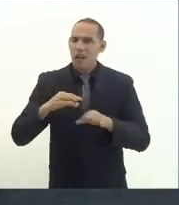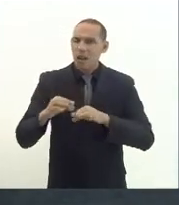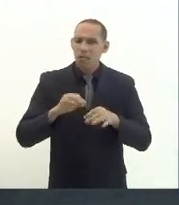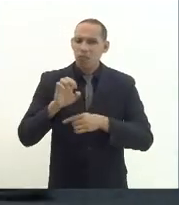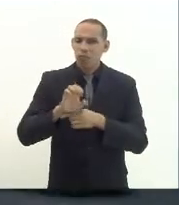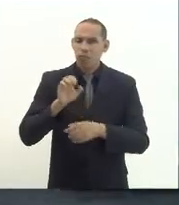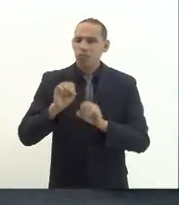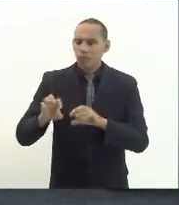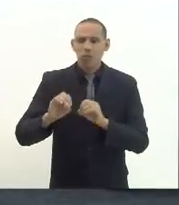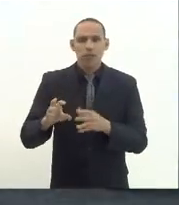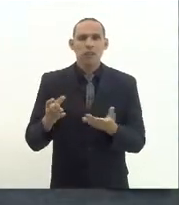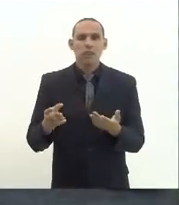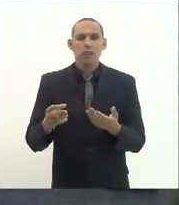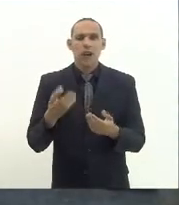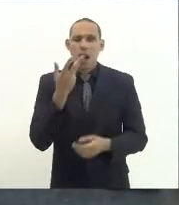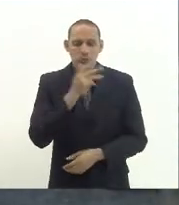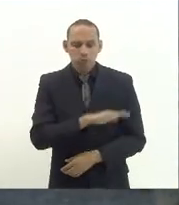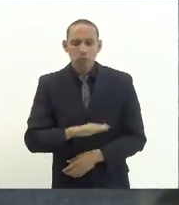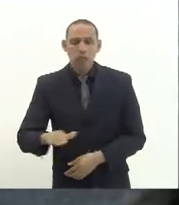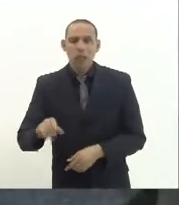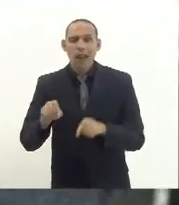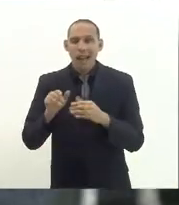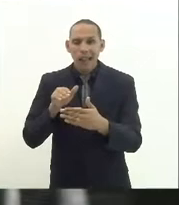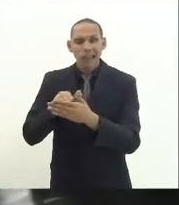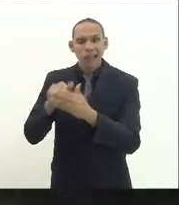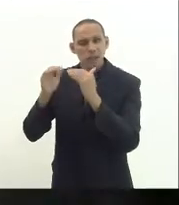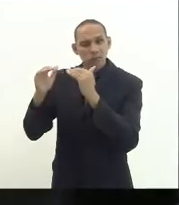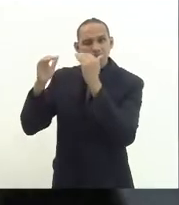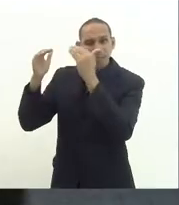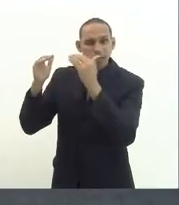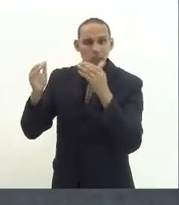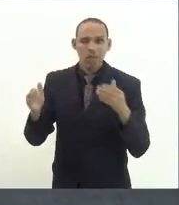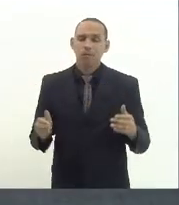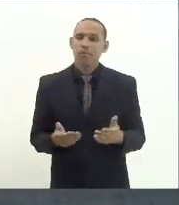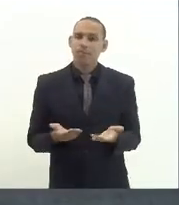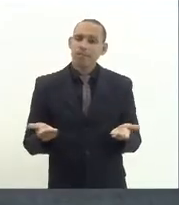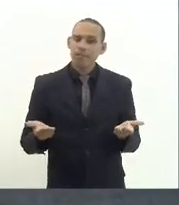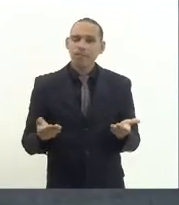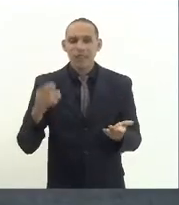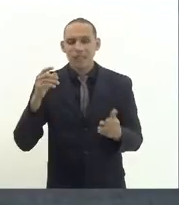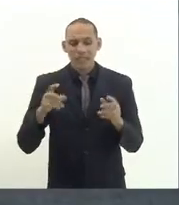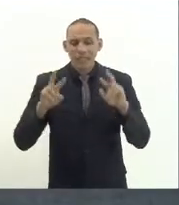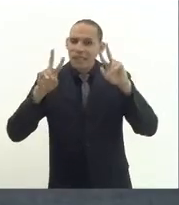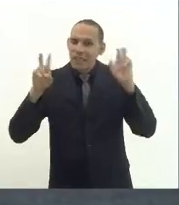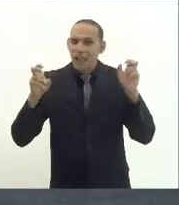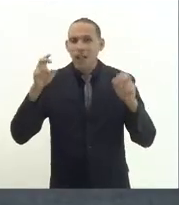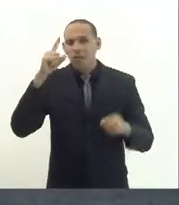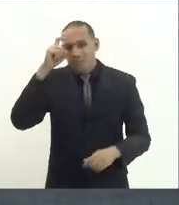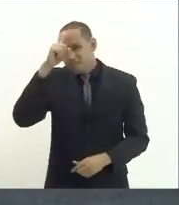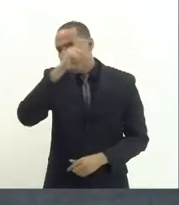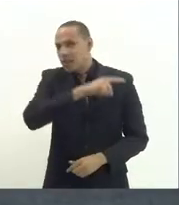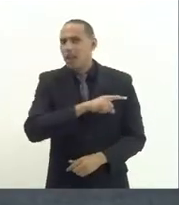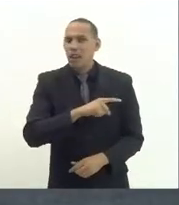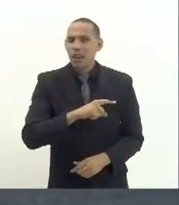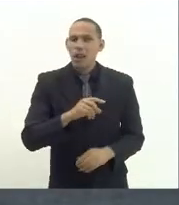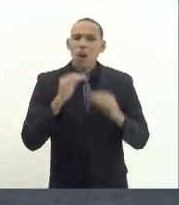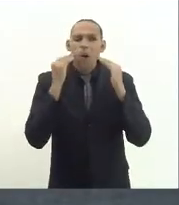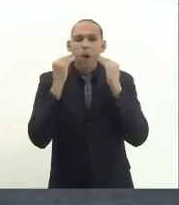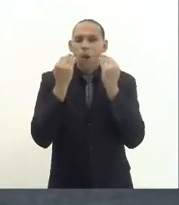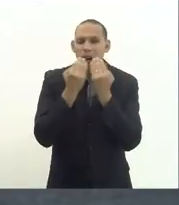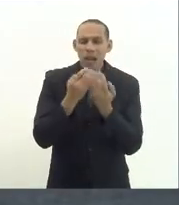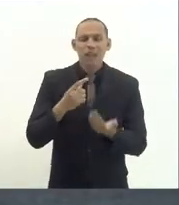e da Educação Infantil ensino superior é um tema muito complexo objeto de um congresso